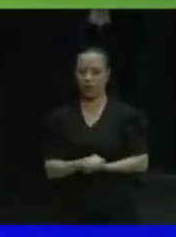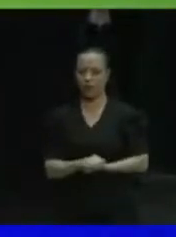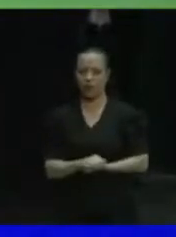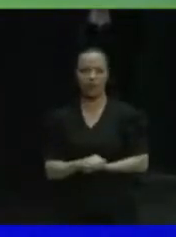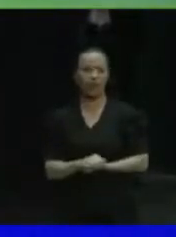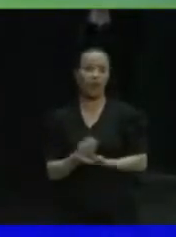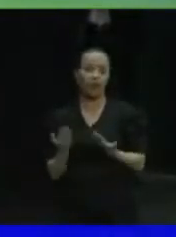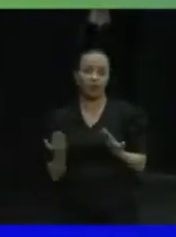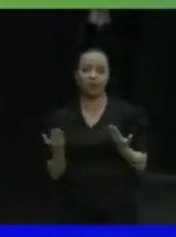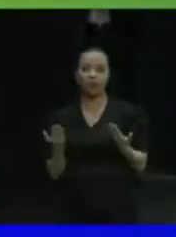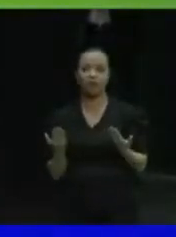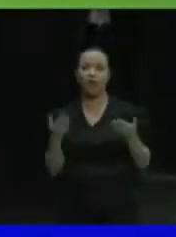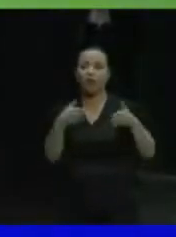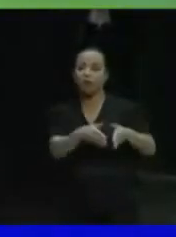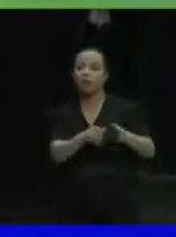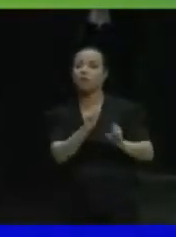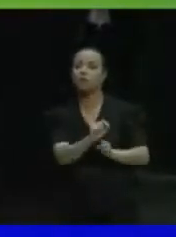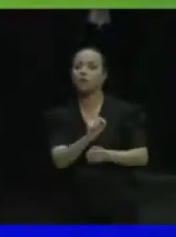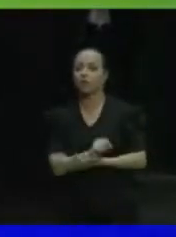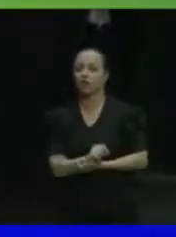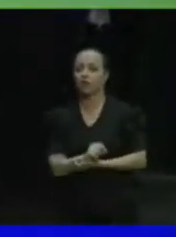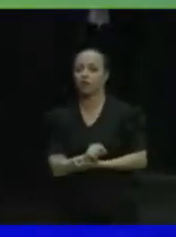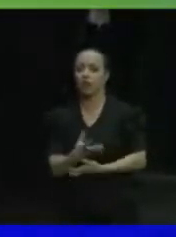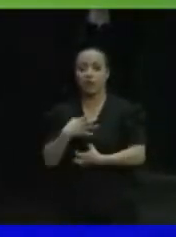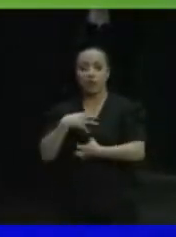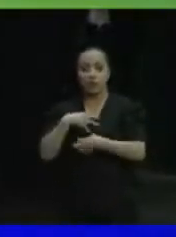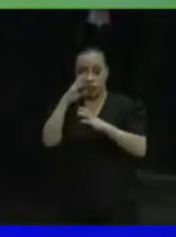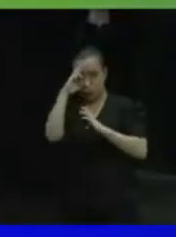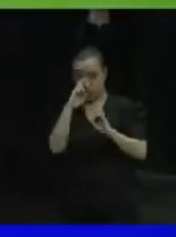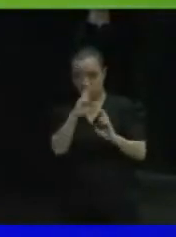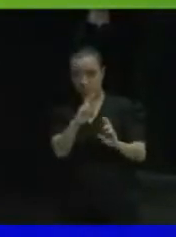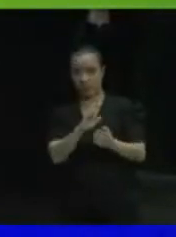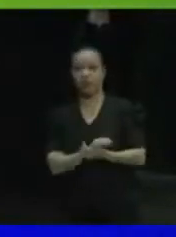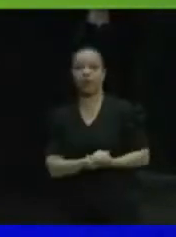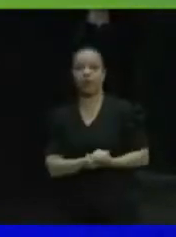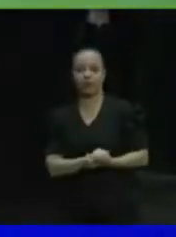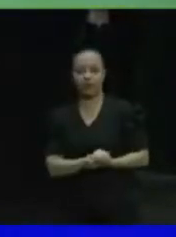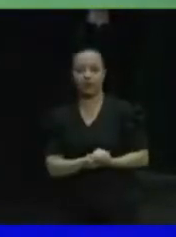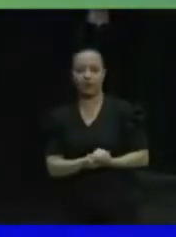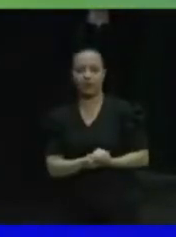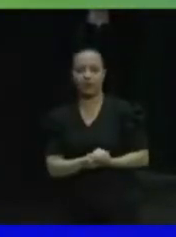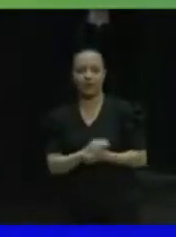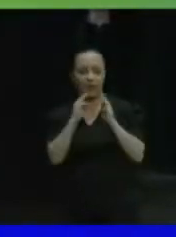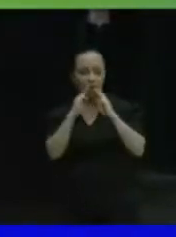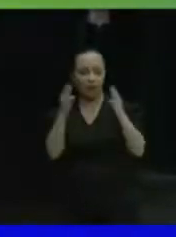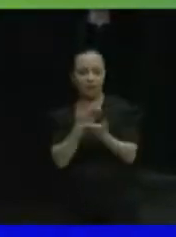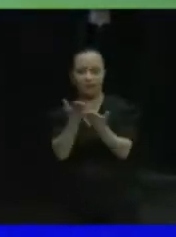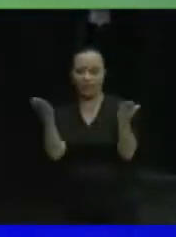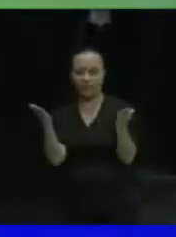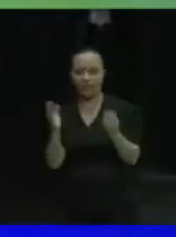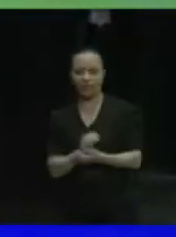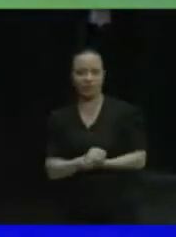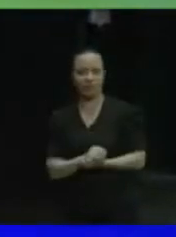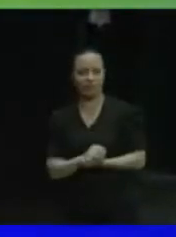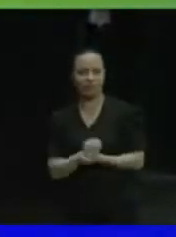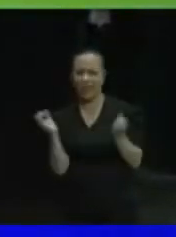Incluo aqui, nessa atitude de respeito e generosidade, a imprensa. Chega de